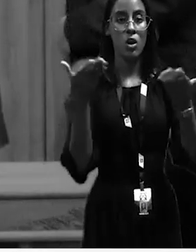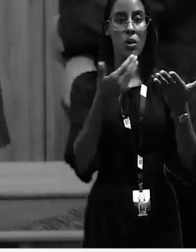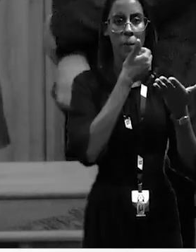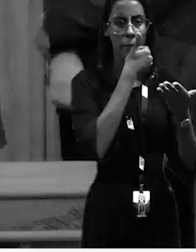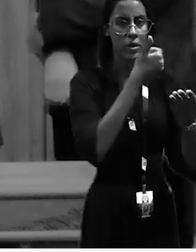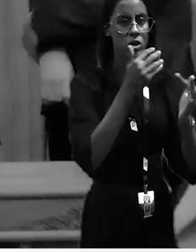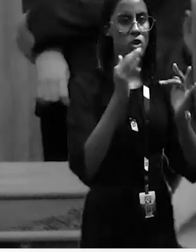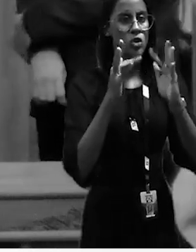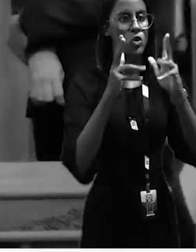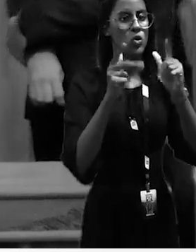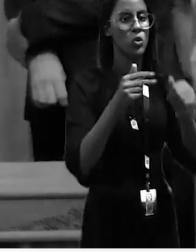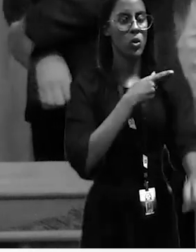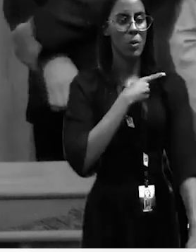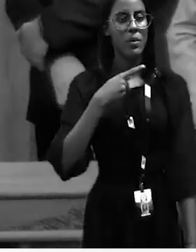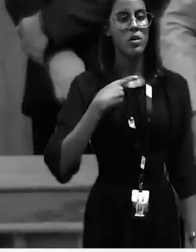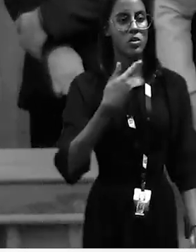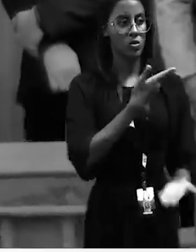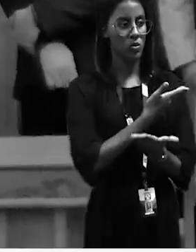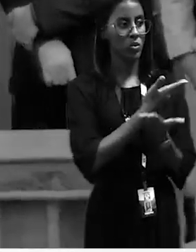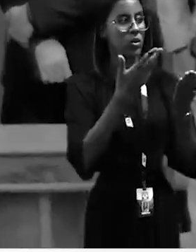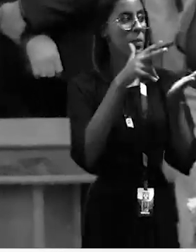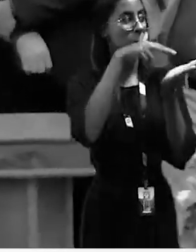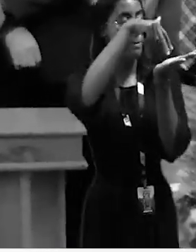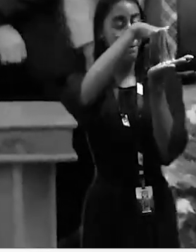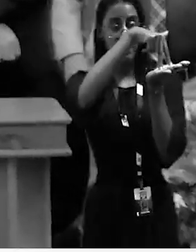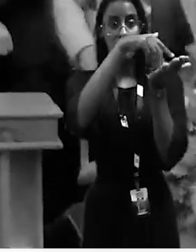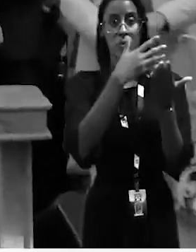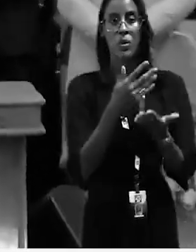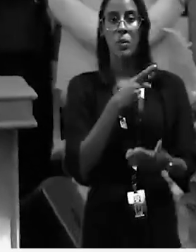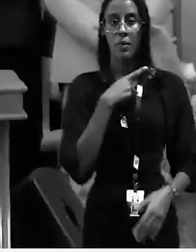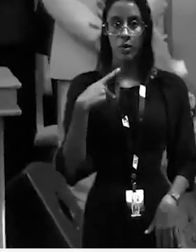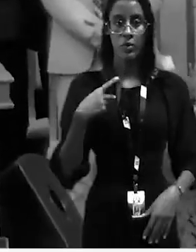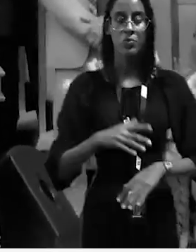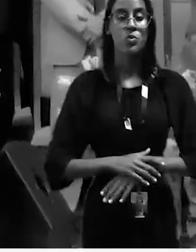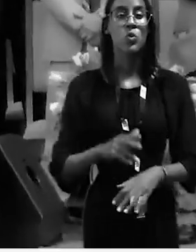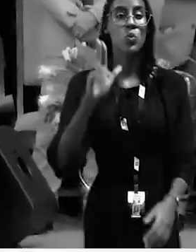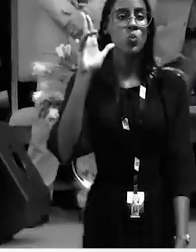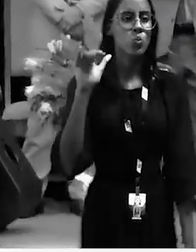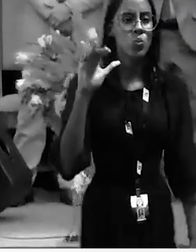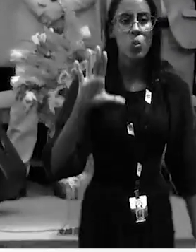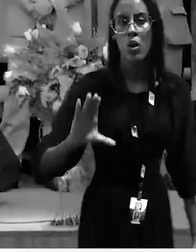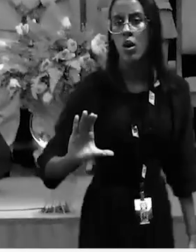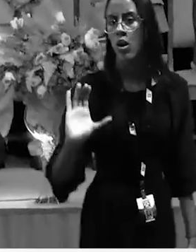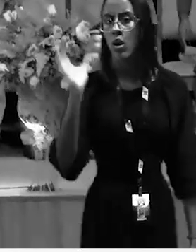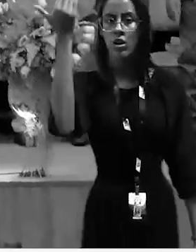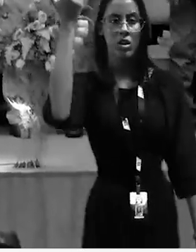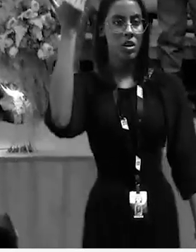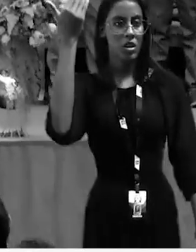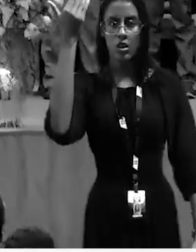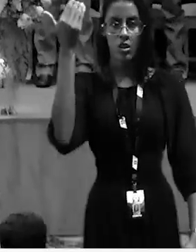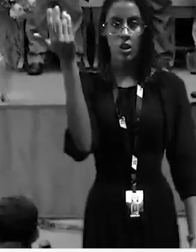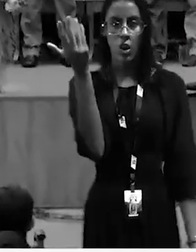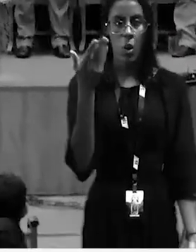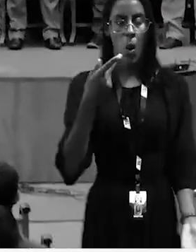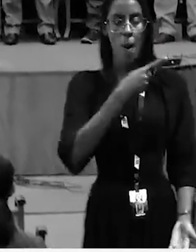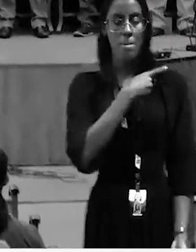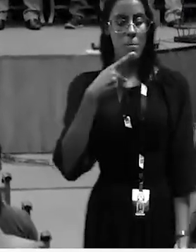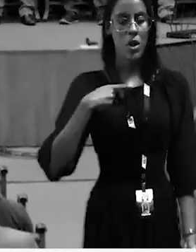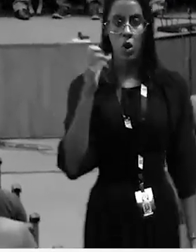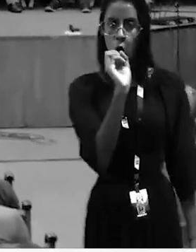a assembleia geral pastor e o colegiado deram esta nota oficial que vamos assistir agora